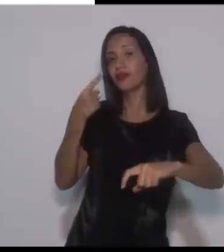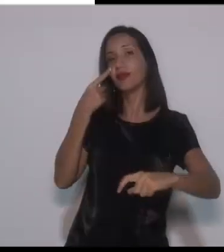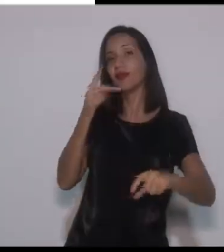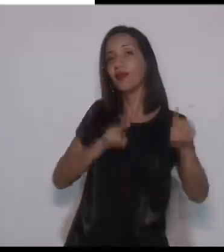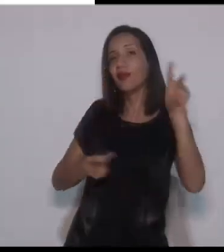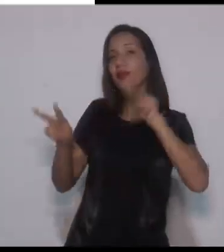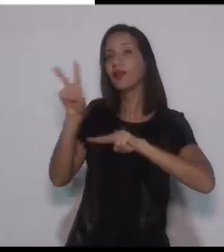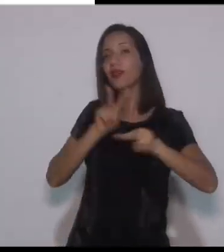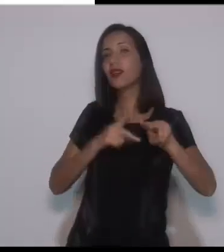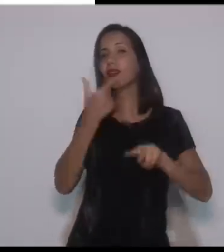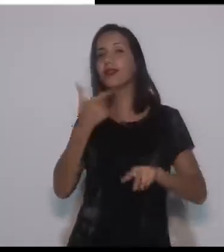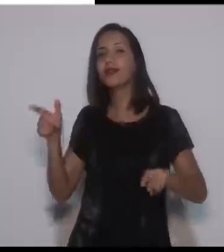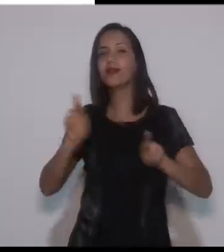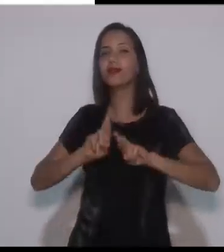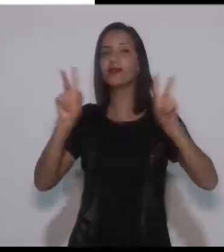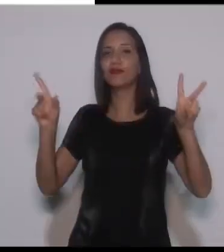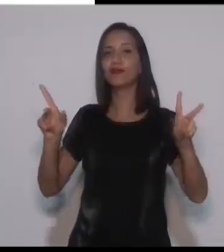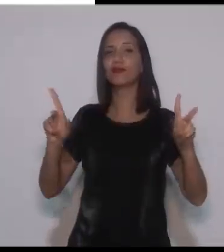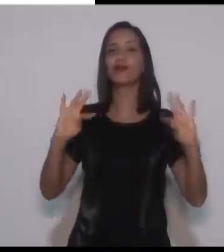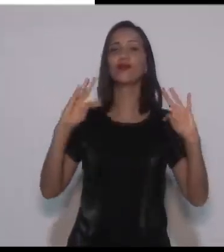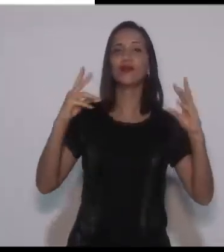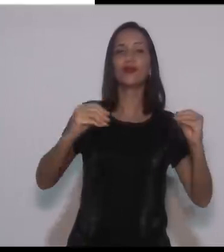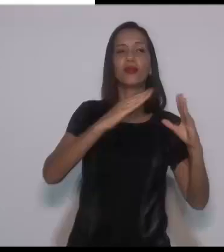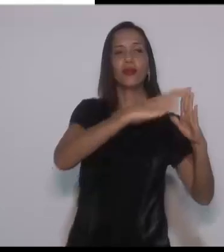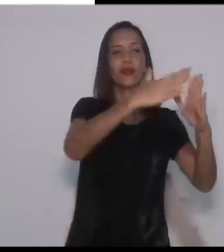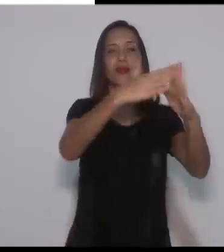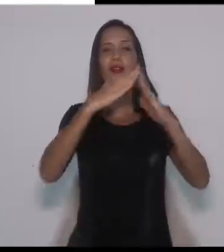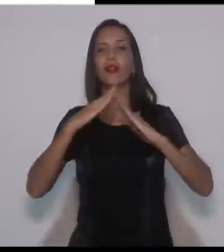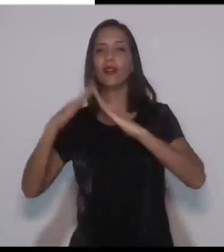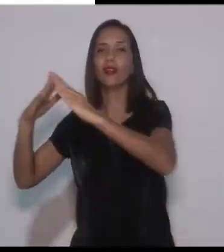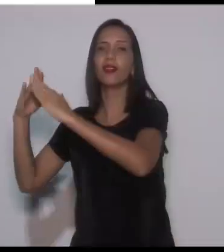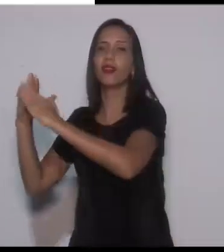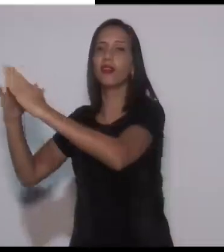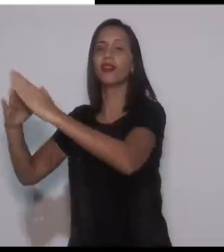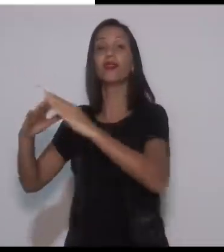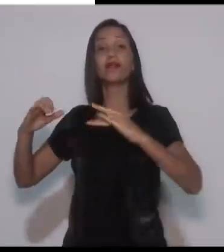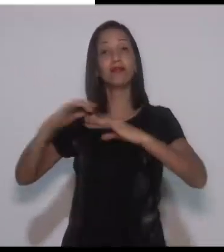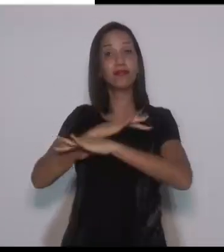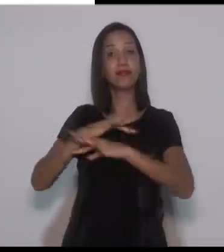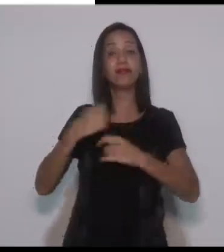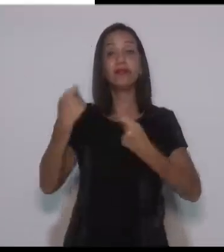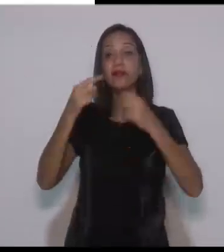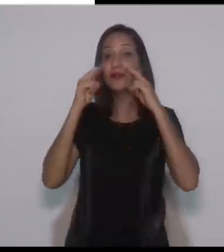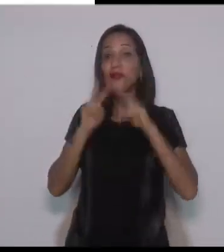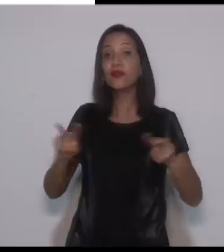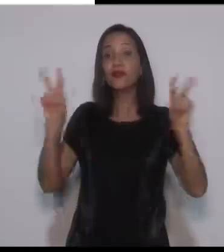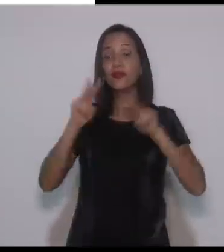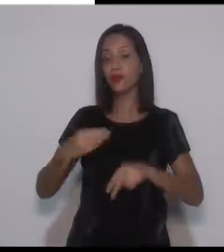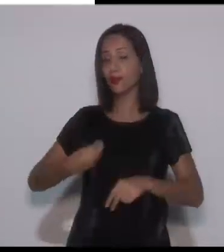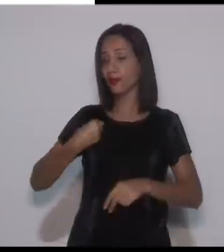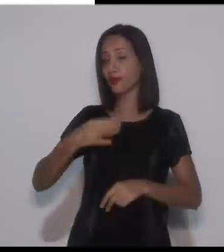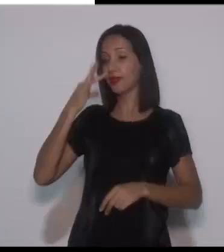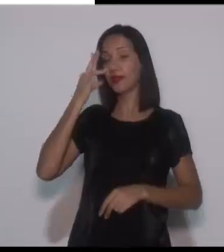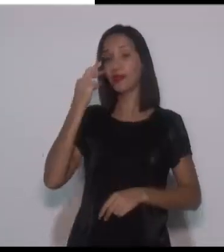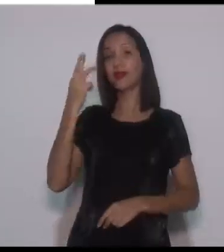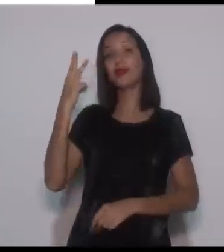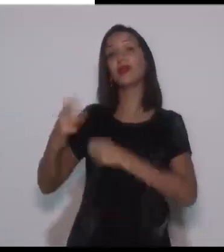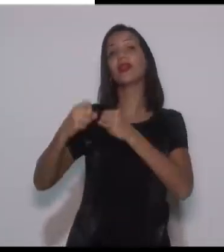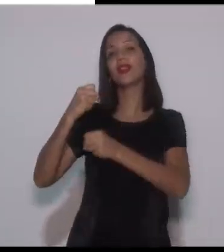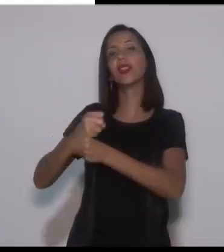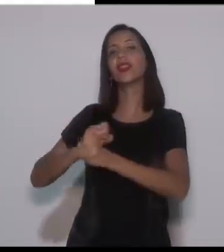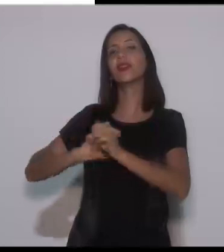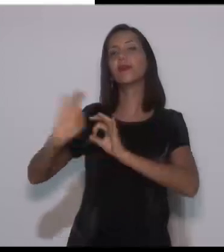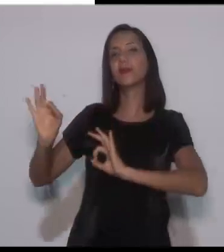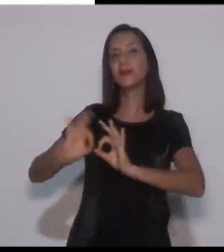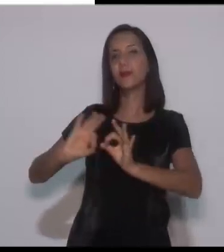olhos, é visitar toda a periferia da cidade. Precisa ir ali visualizar. Eu sou testemunha no Morumbi, já são 3 anos de